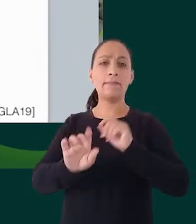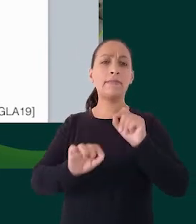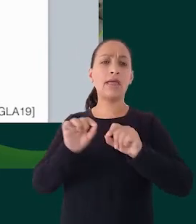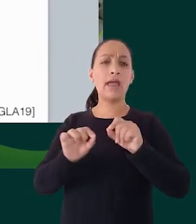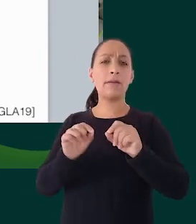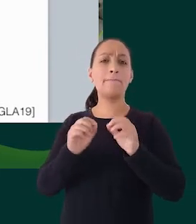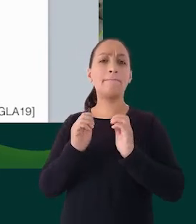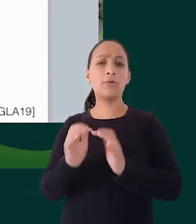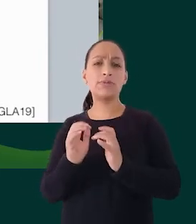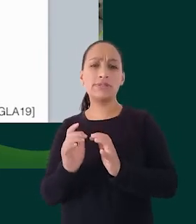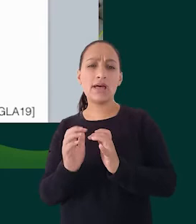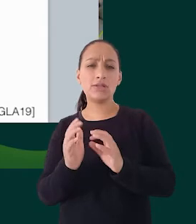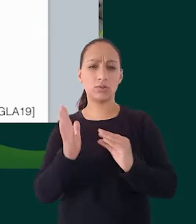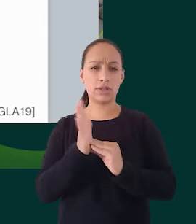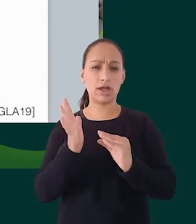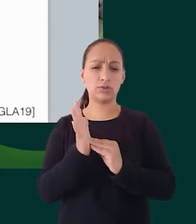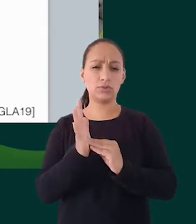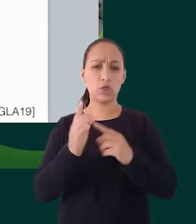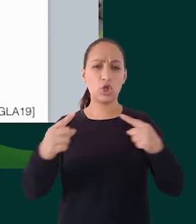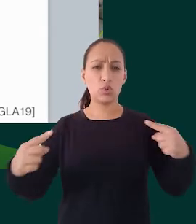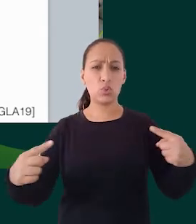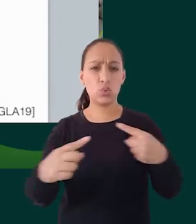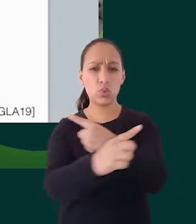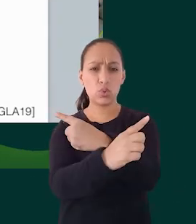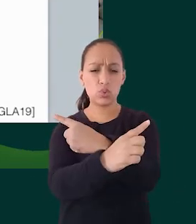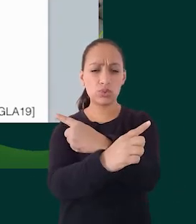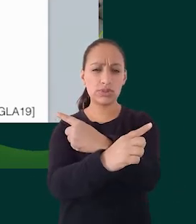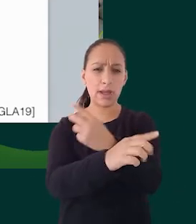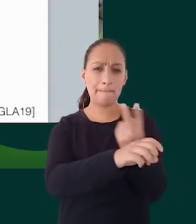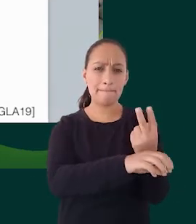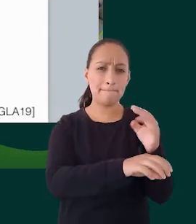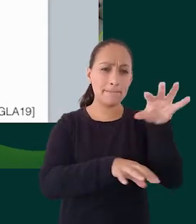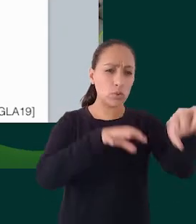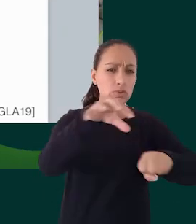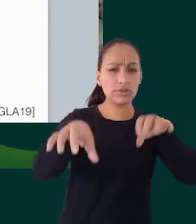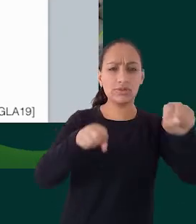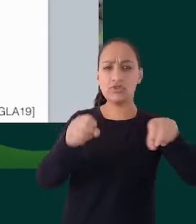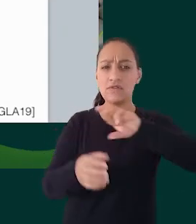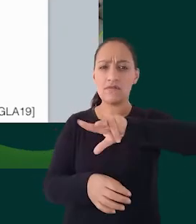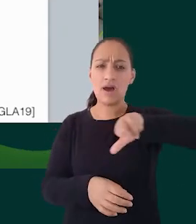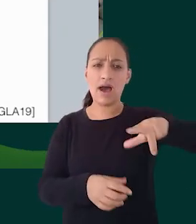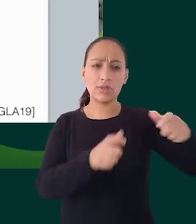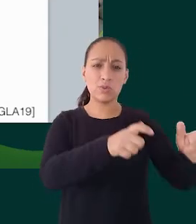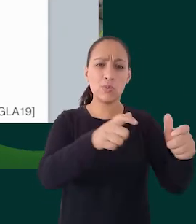processa os dados crus, então busca os dados de diversos lugares e monta